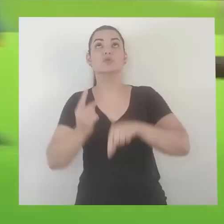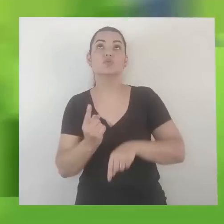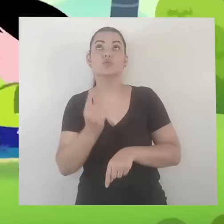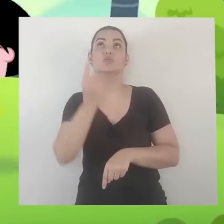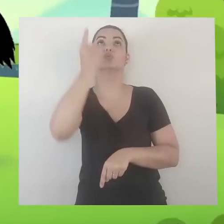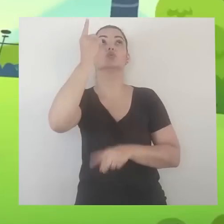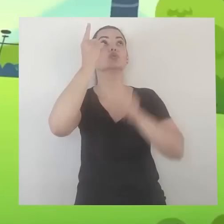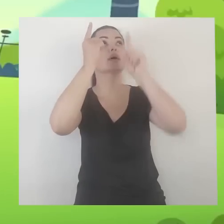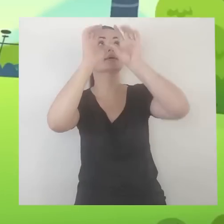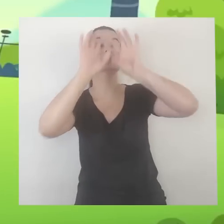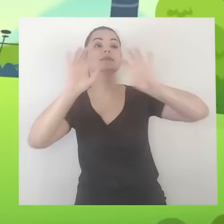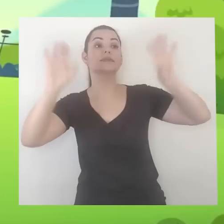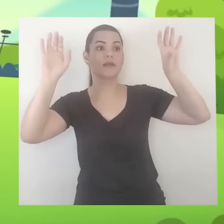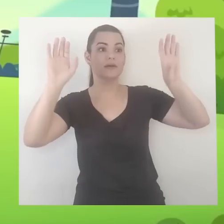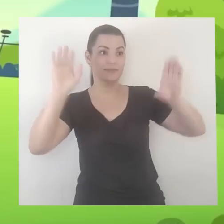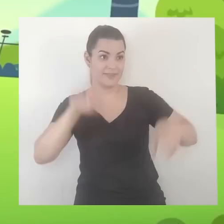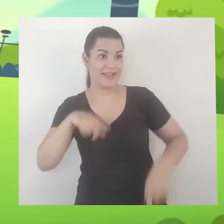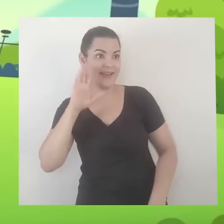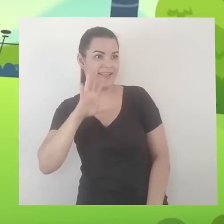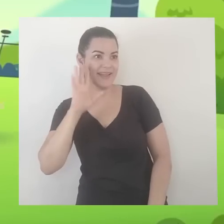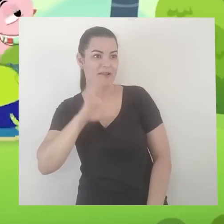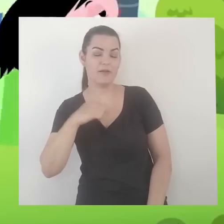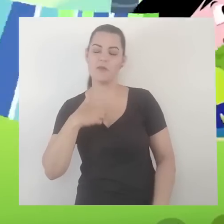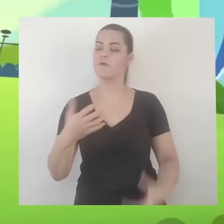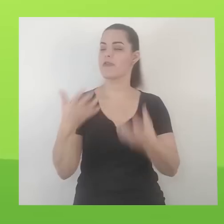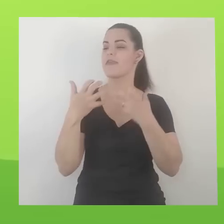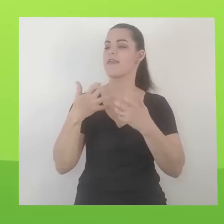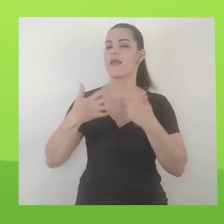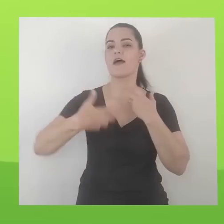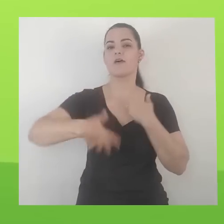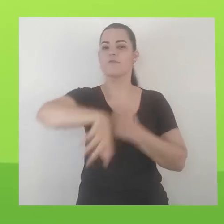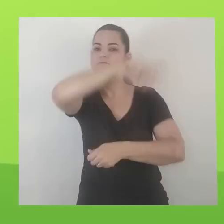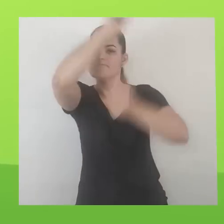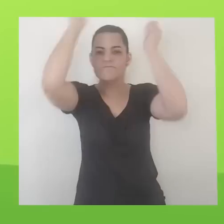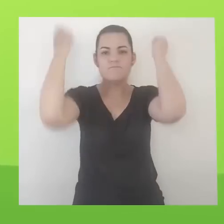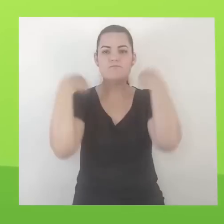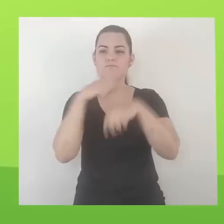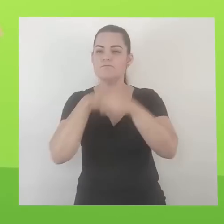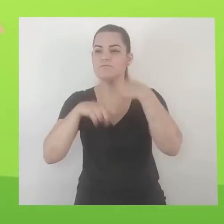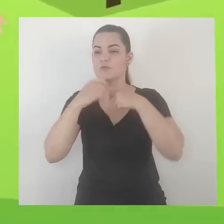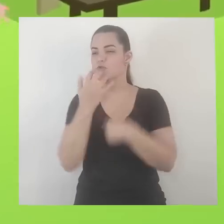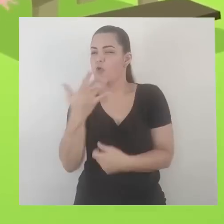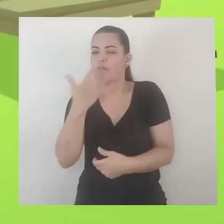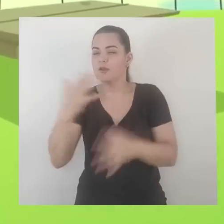Não é legal? Eu quero ser um balão bem colorido.